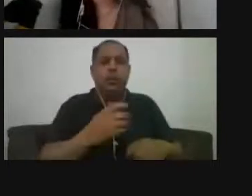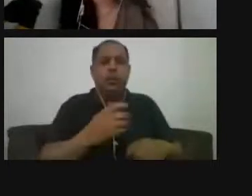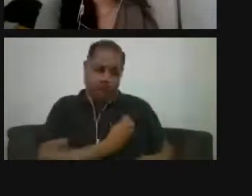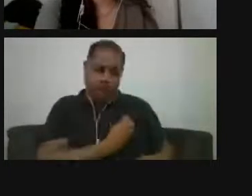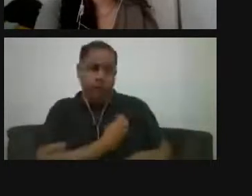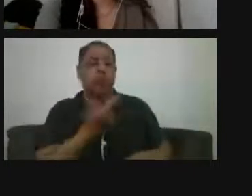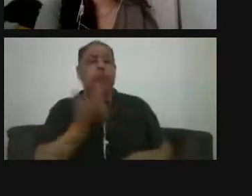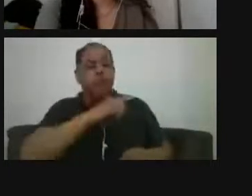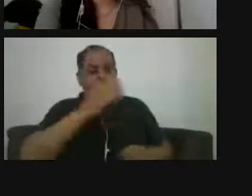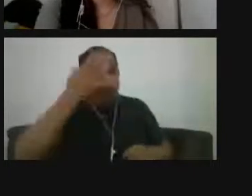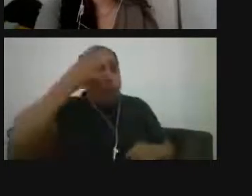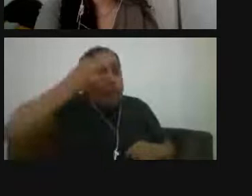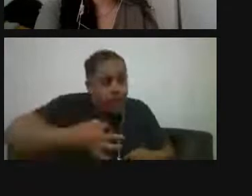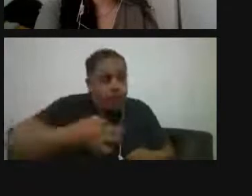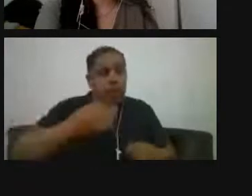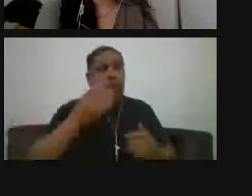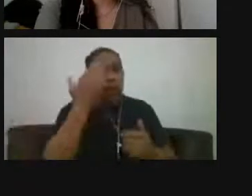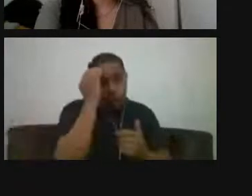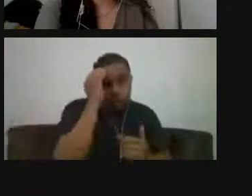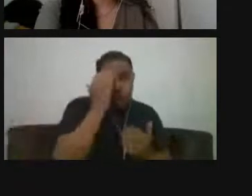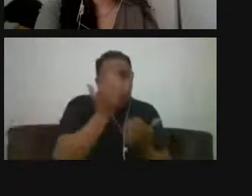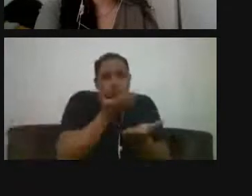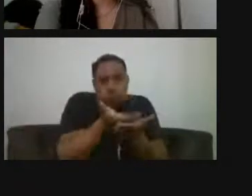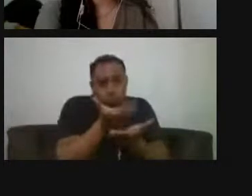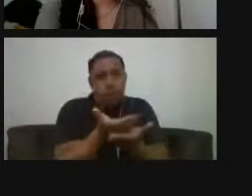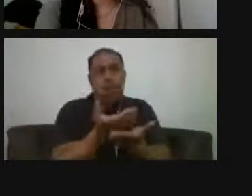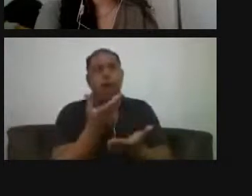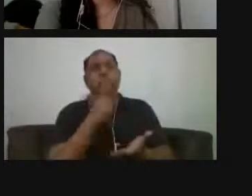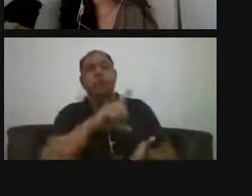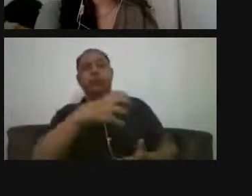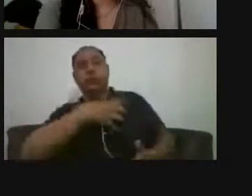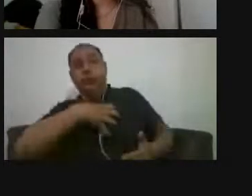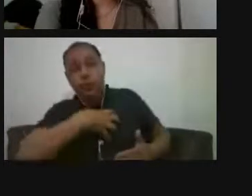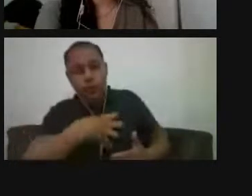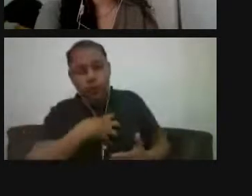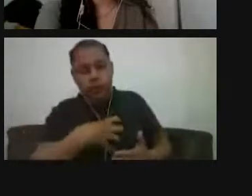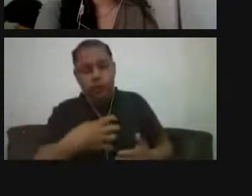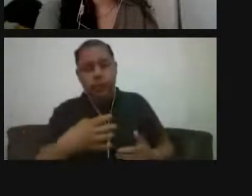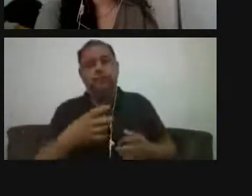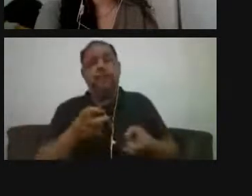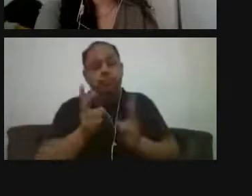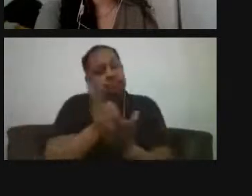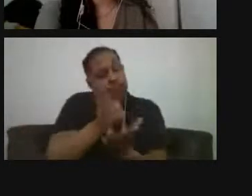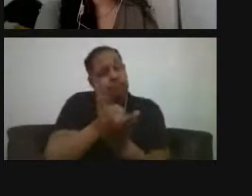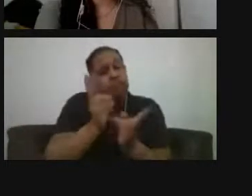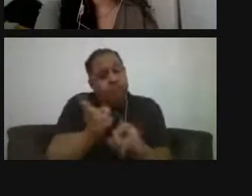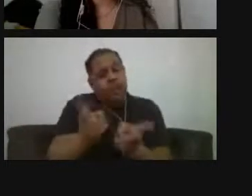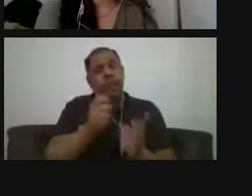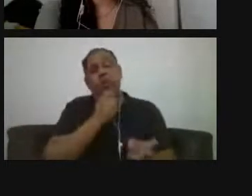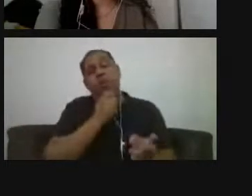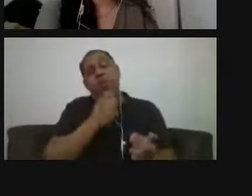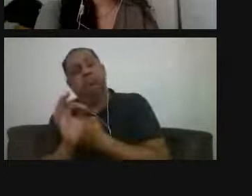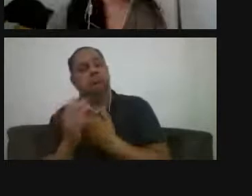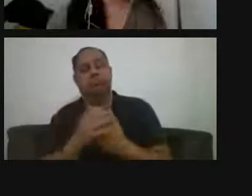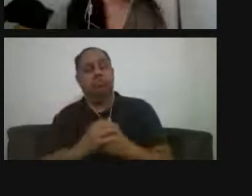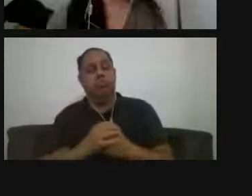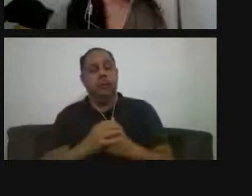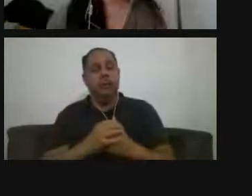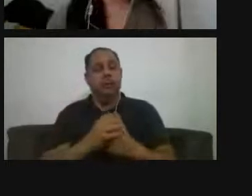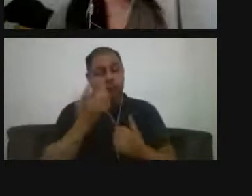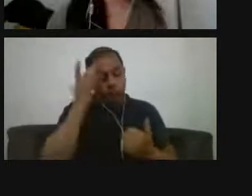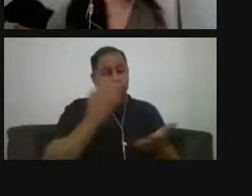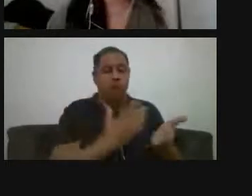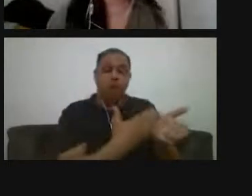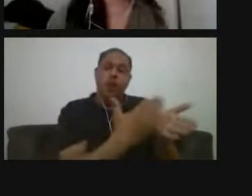consigo sentir, ainda que eu não abrace. Sabe, eu acho que isso é o livro